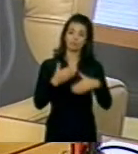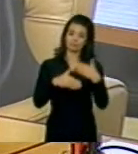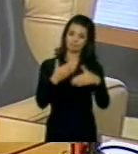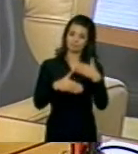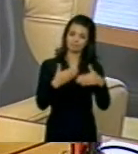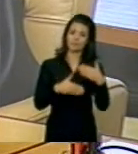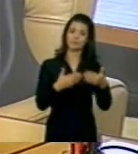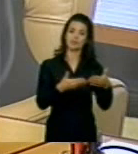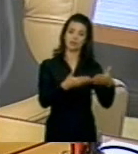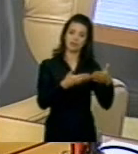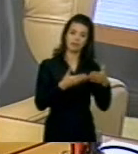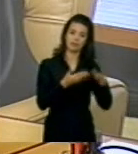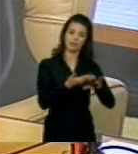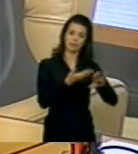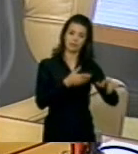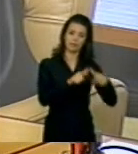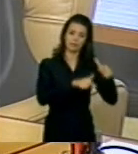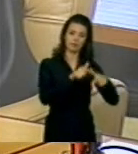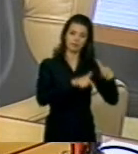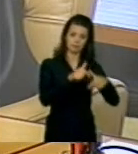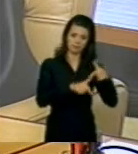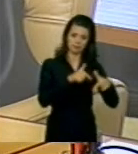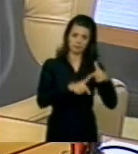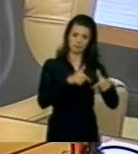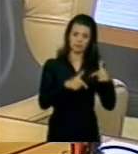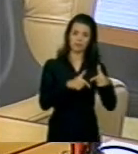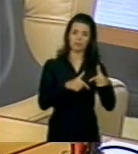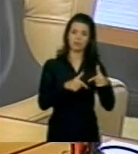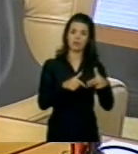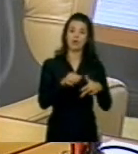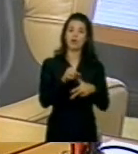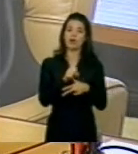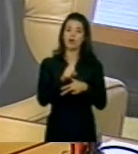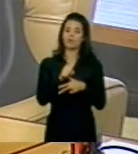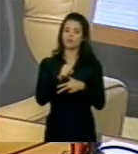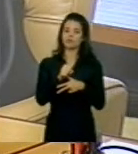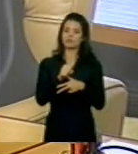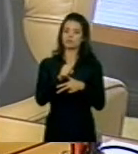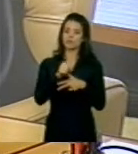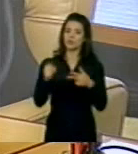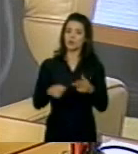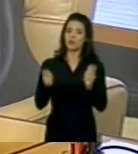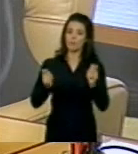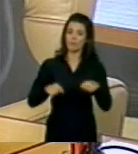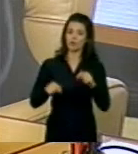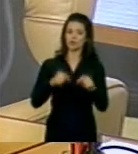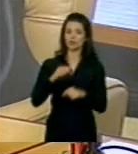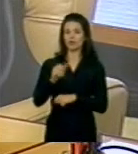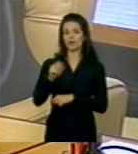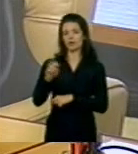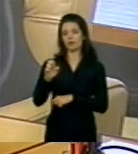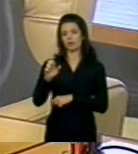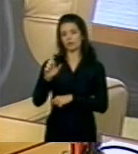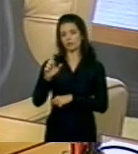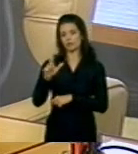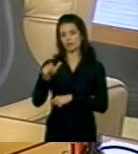não compreende a concessão de poderes para impedir a adoção de providências cautelares necessárias à